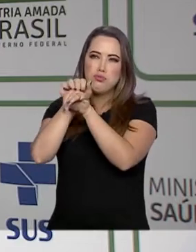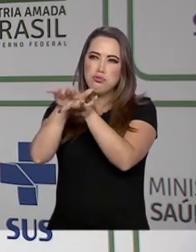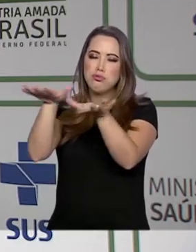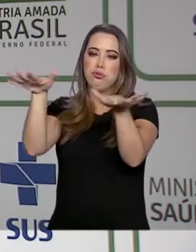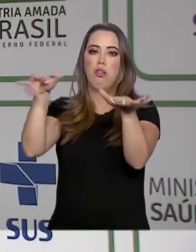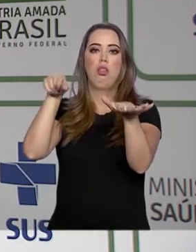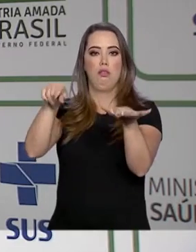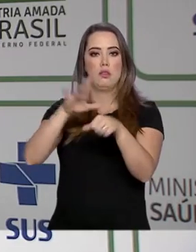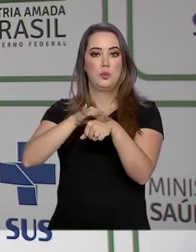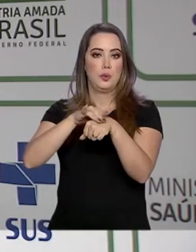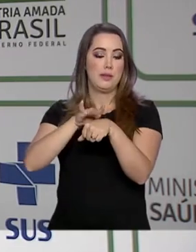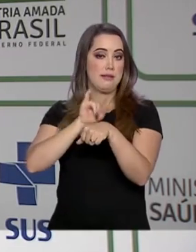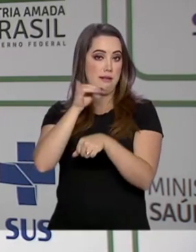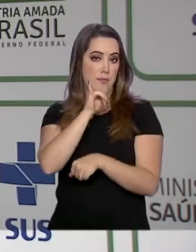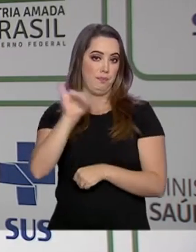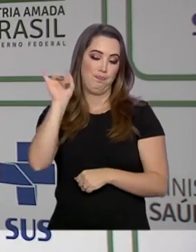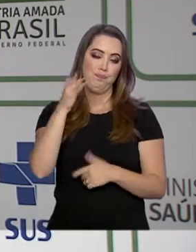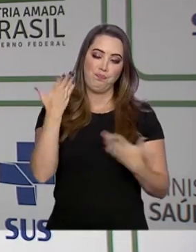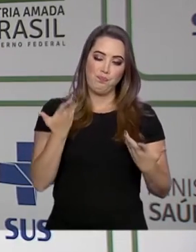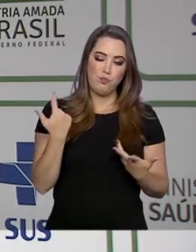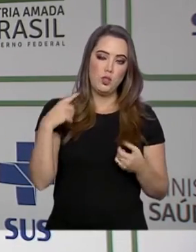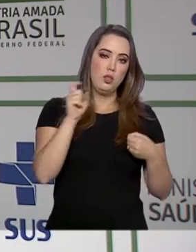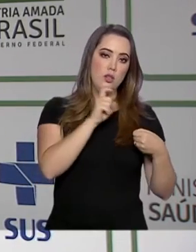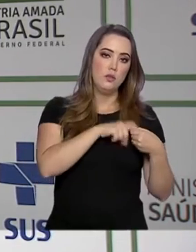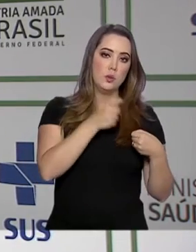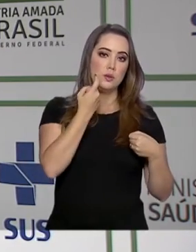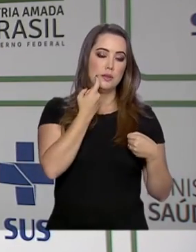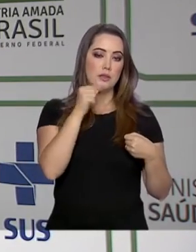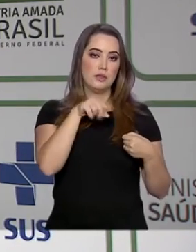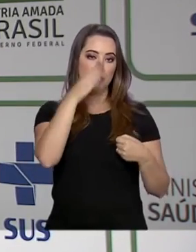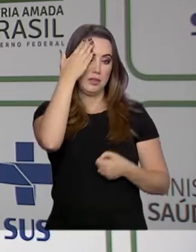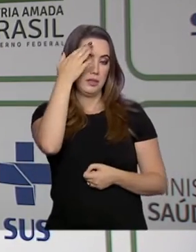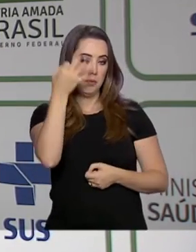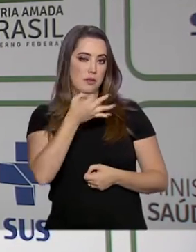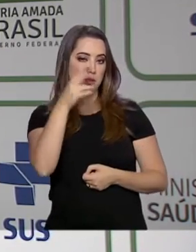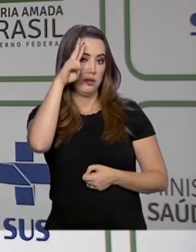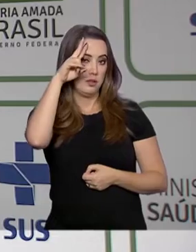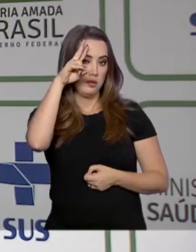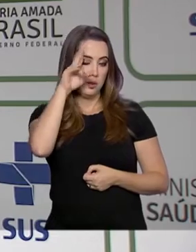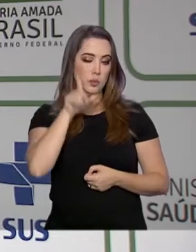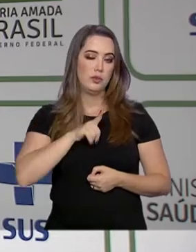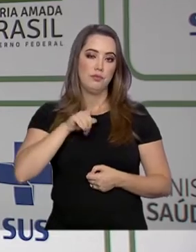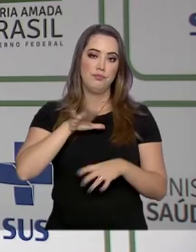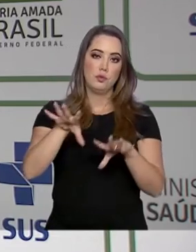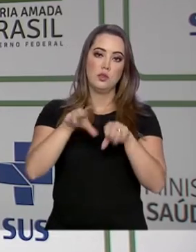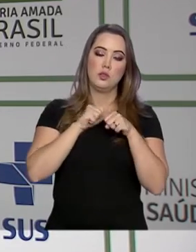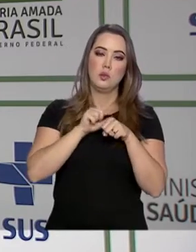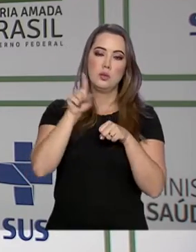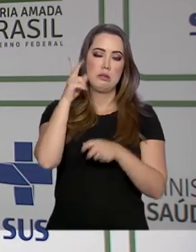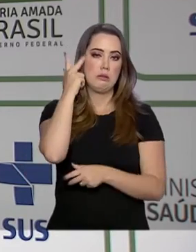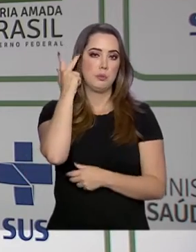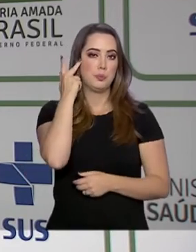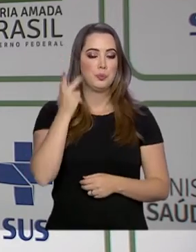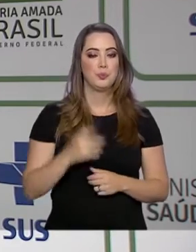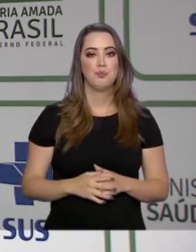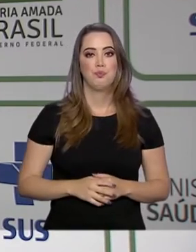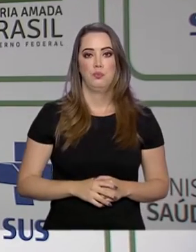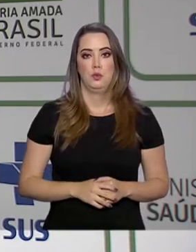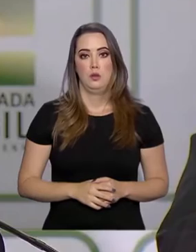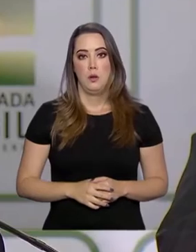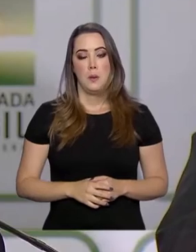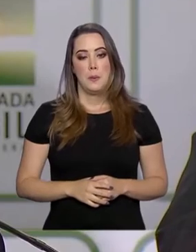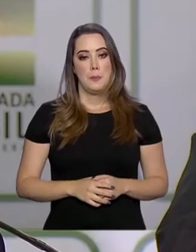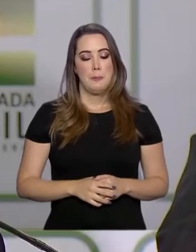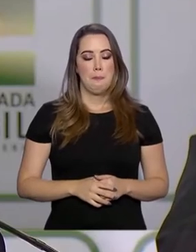na última sexta-feira. O diagnóstico veio na segunda no Hospital Albert Einstein, em São Paulo, cidade em que ele